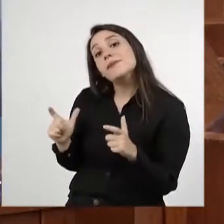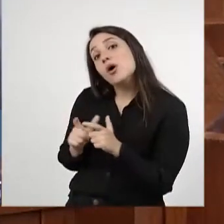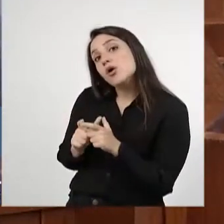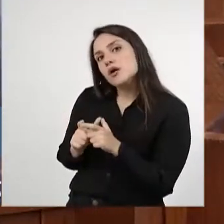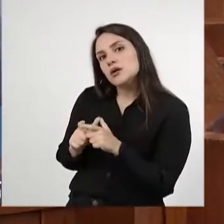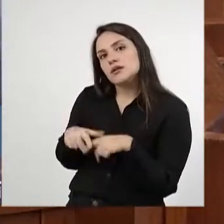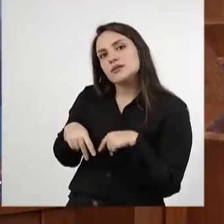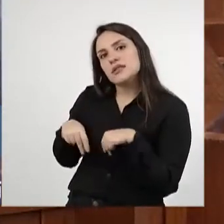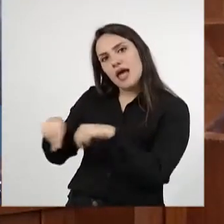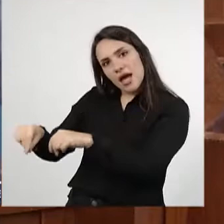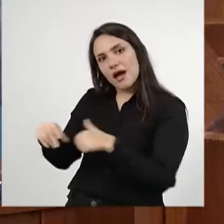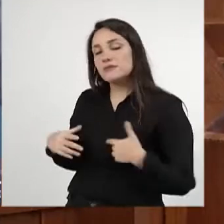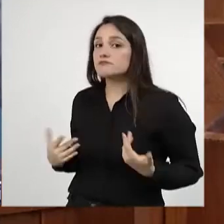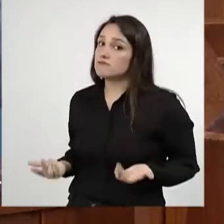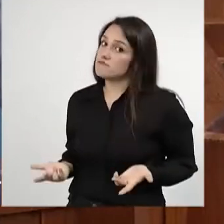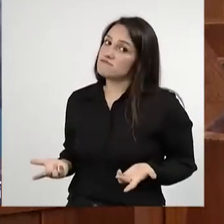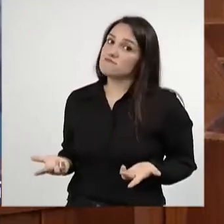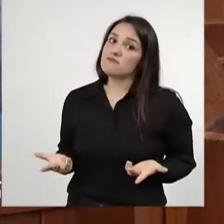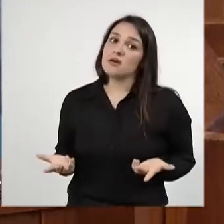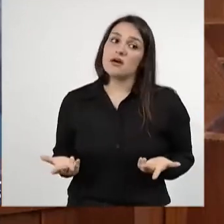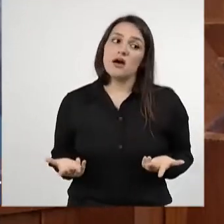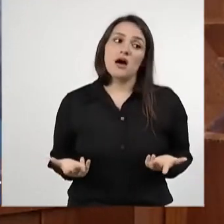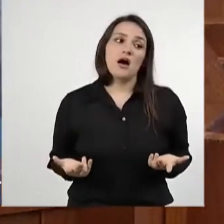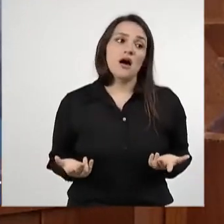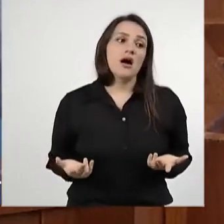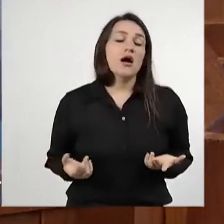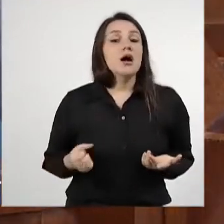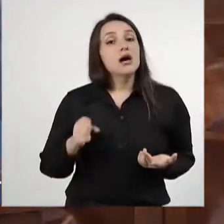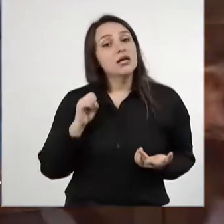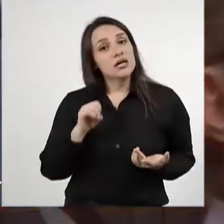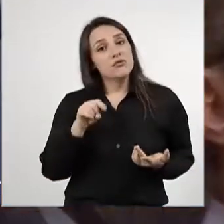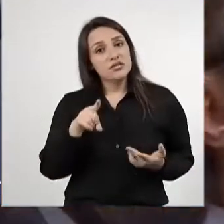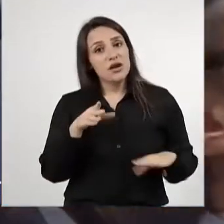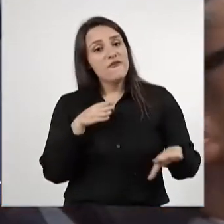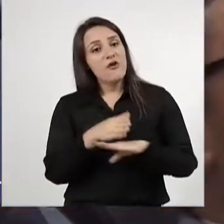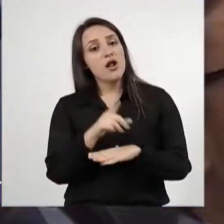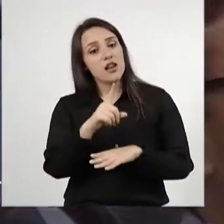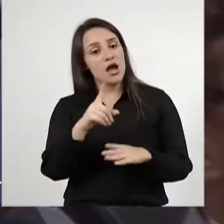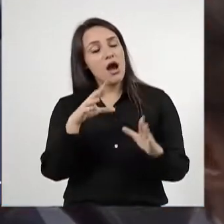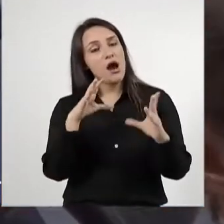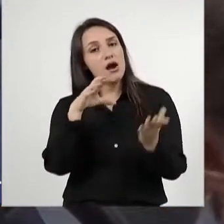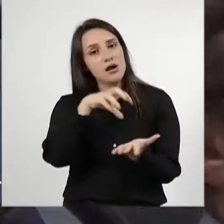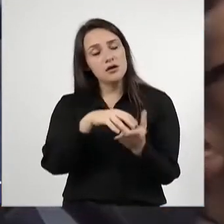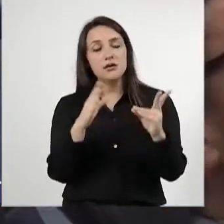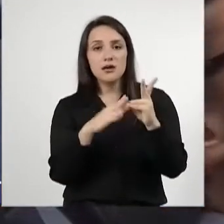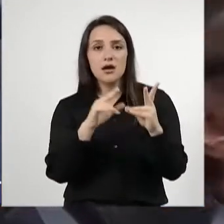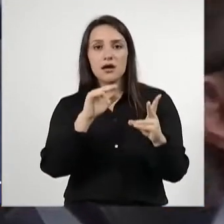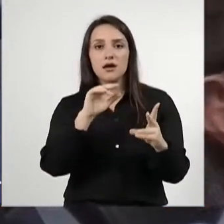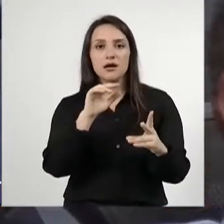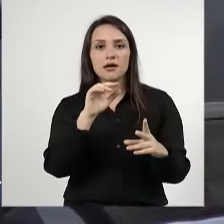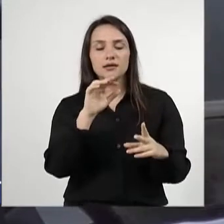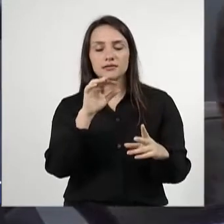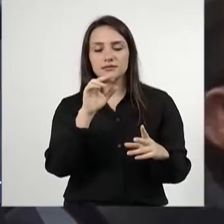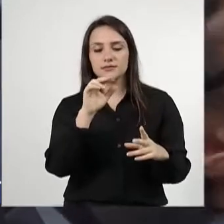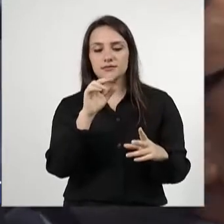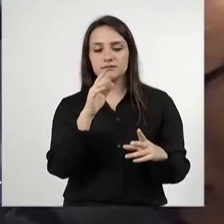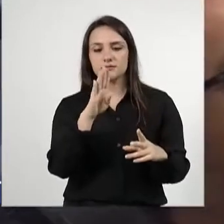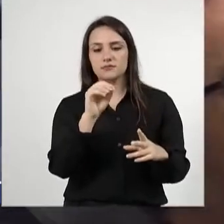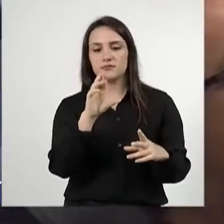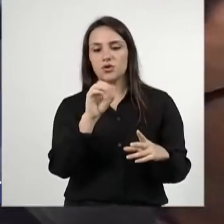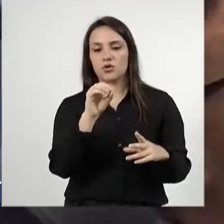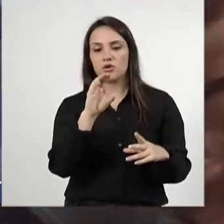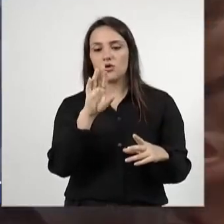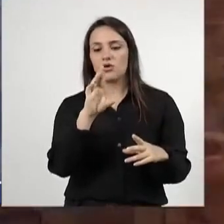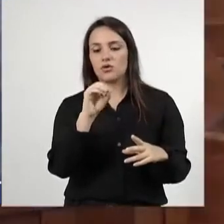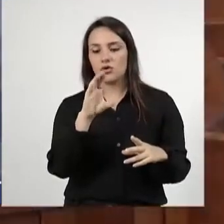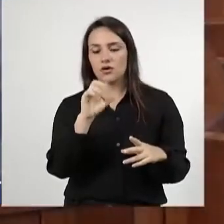Agora, Vossa Excelência poderia ir na Taiquê, em Carapó, Vossa Excelência podia ir na Jaguapiru, na Bororó, que Vossa